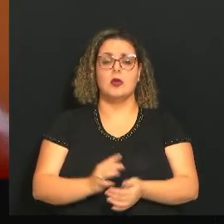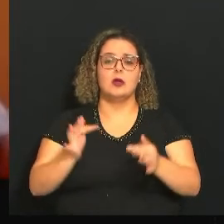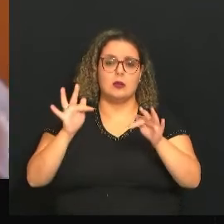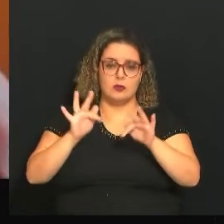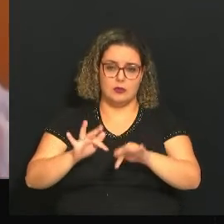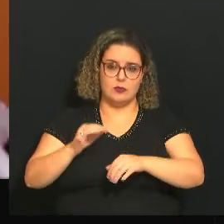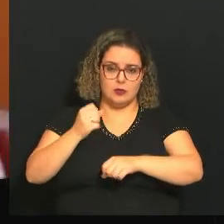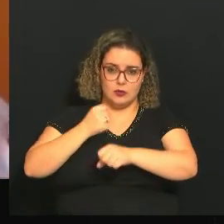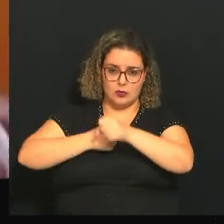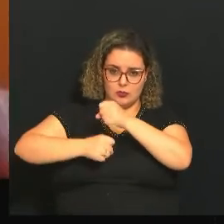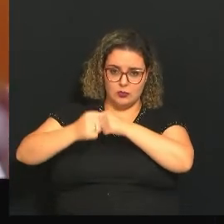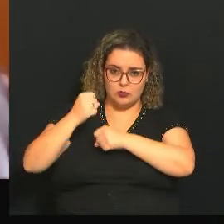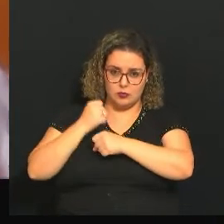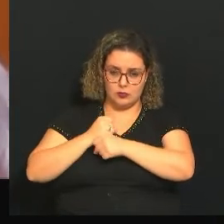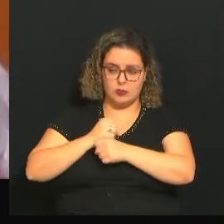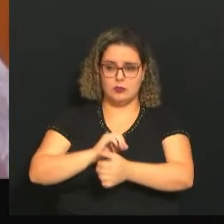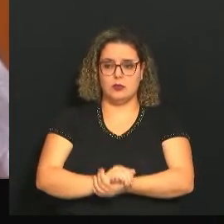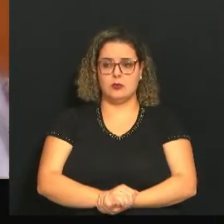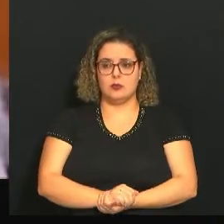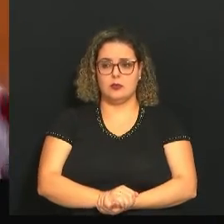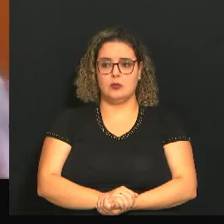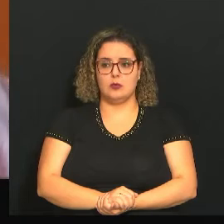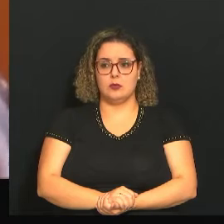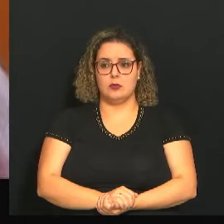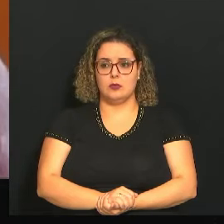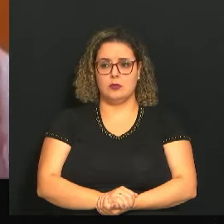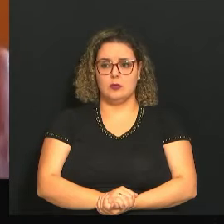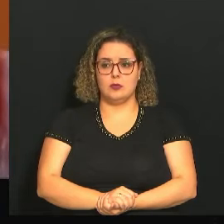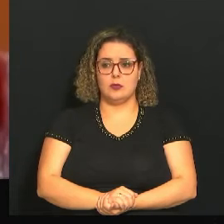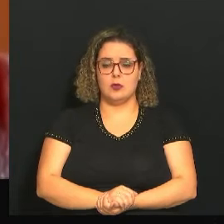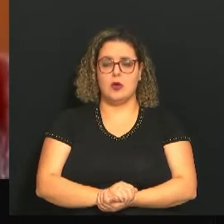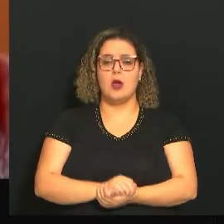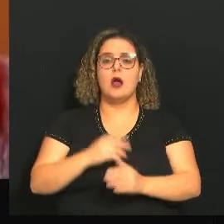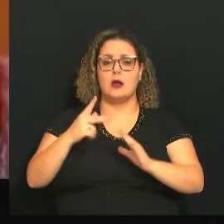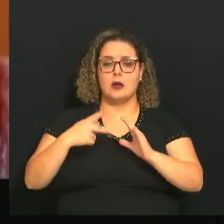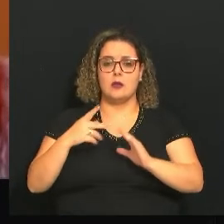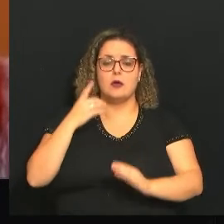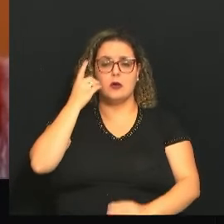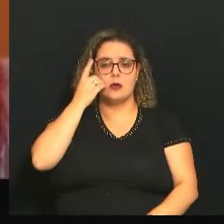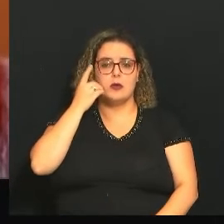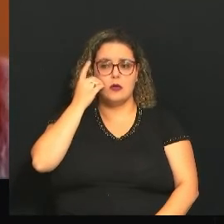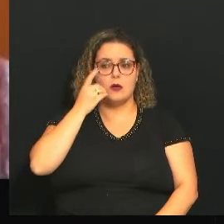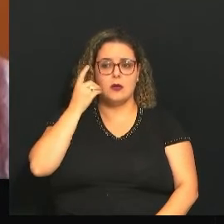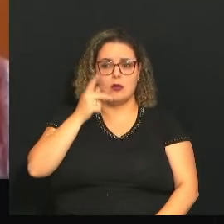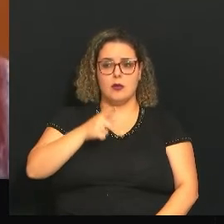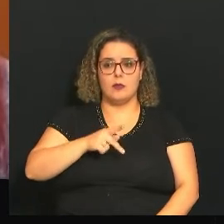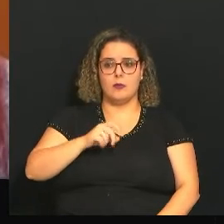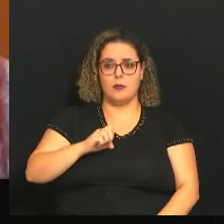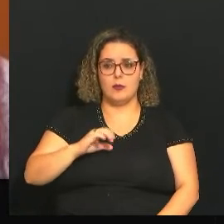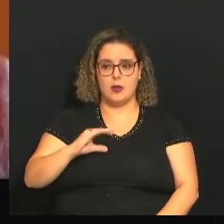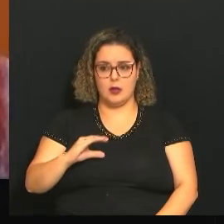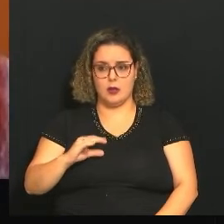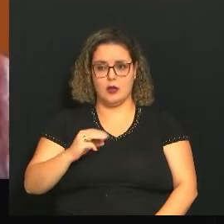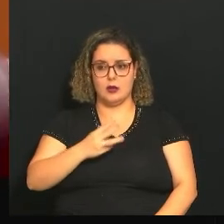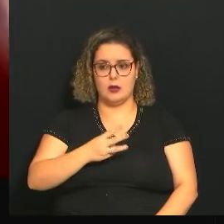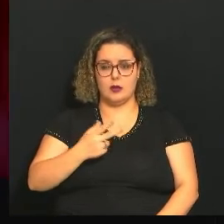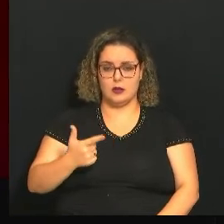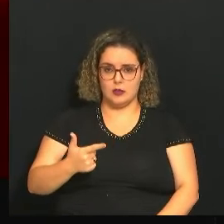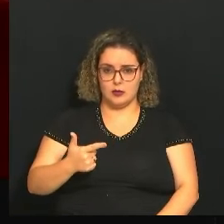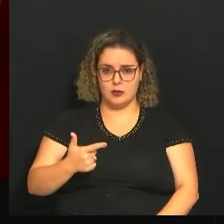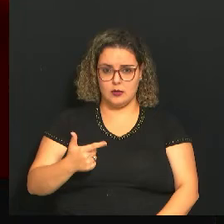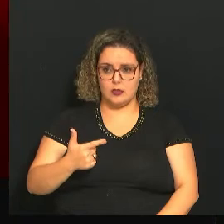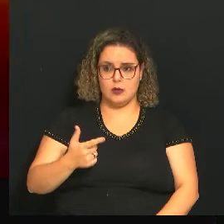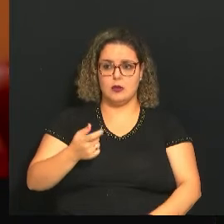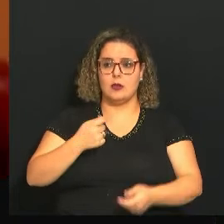passado, a Câmara dos Deputados estava tentando votar a PEC 32, que é a PEC da reforma administrativa,